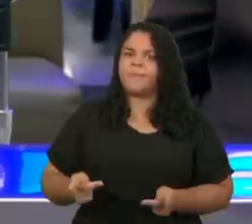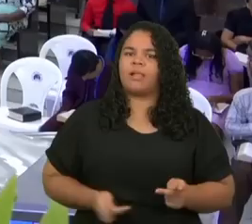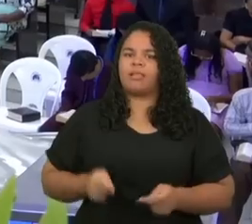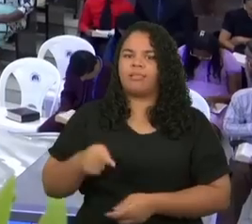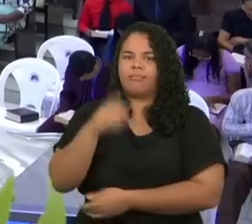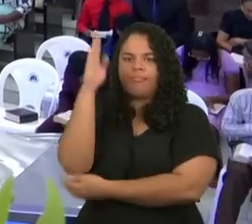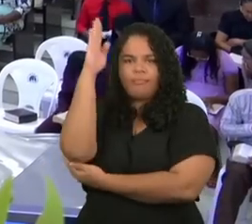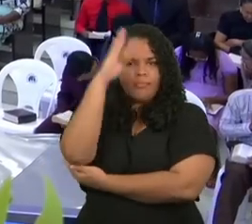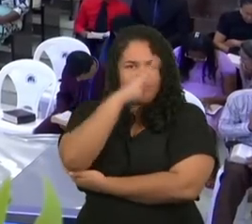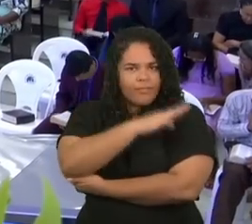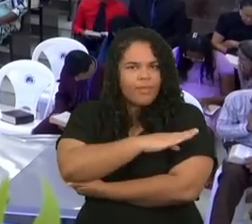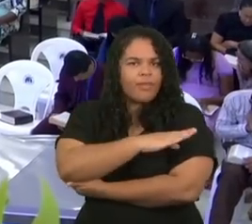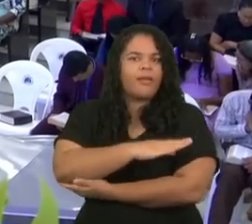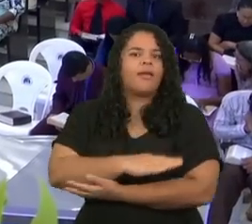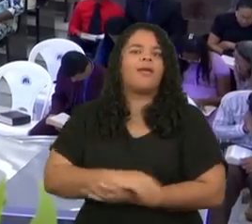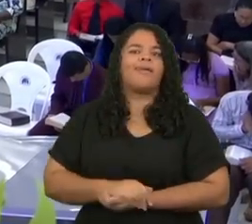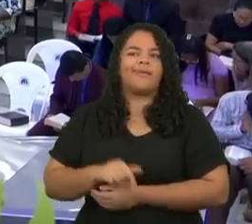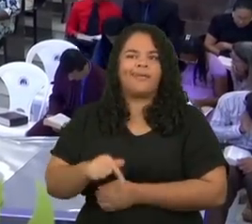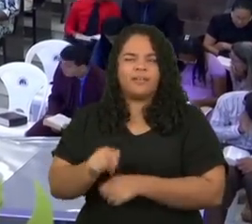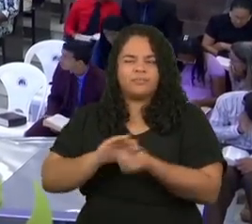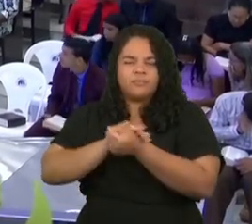o que muito